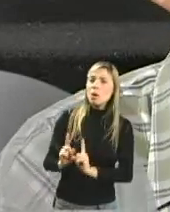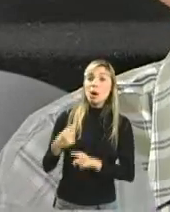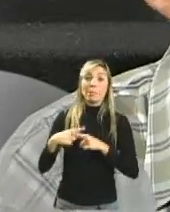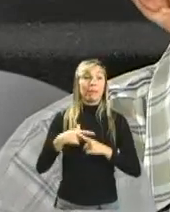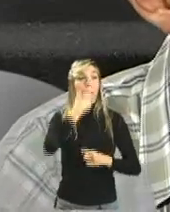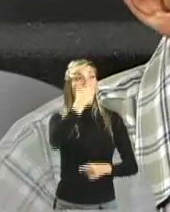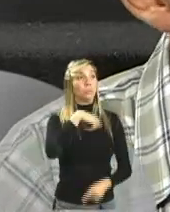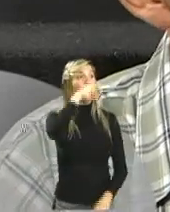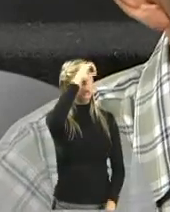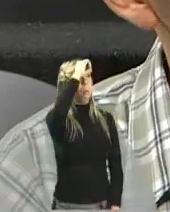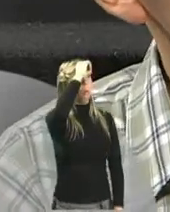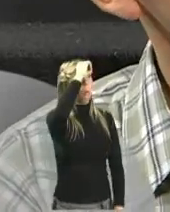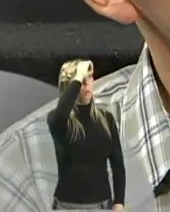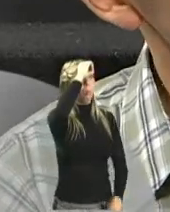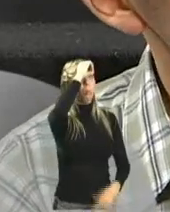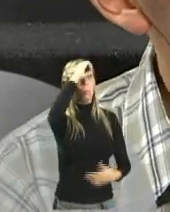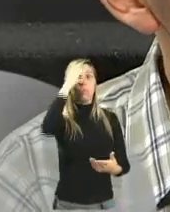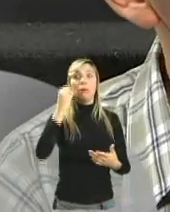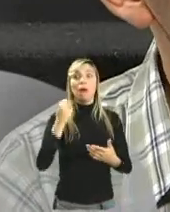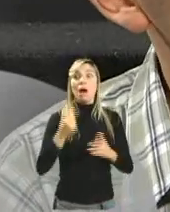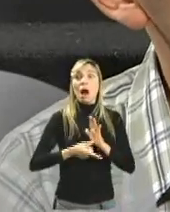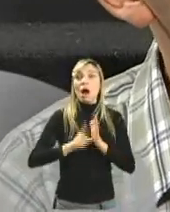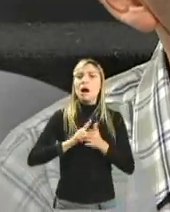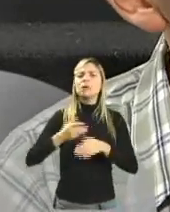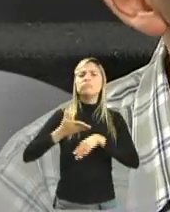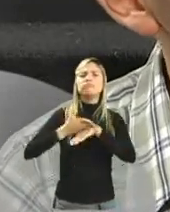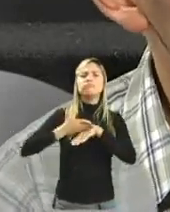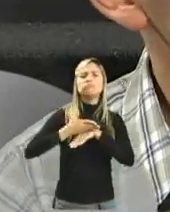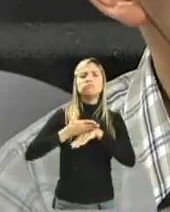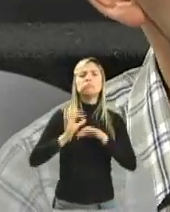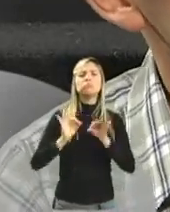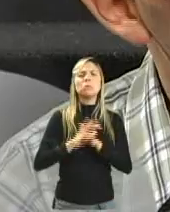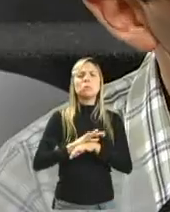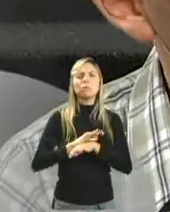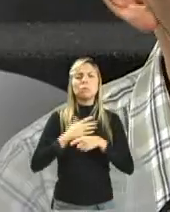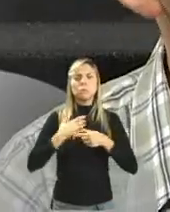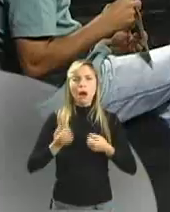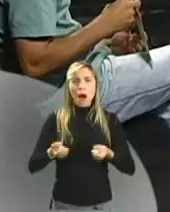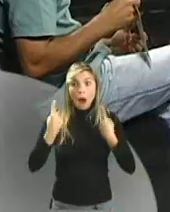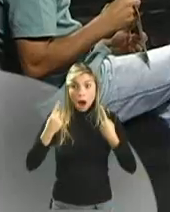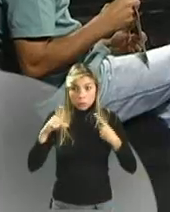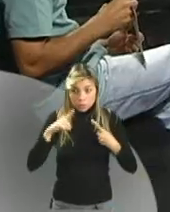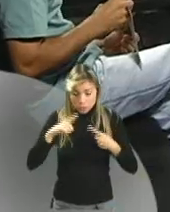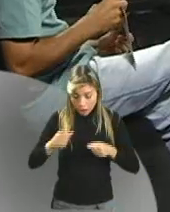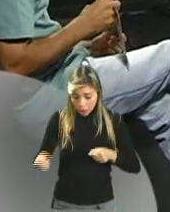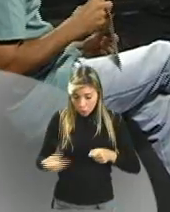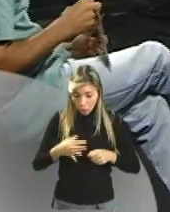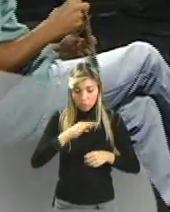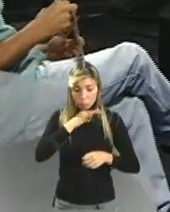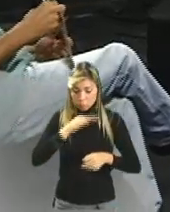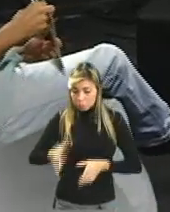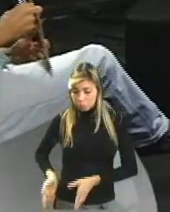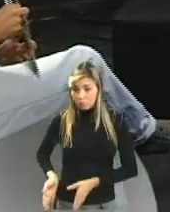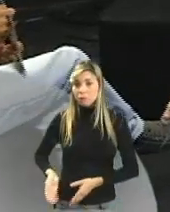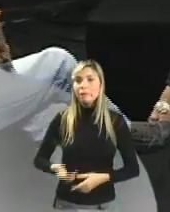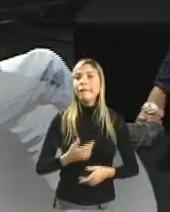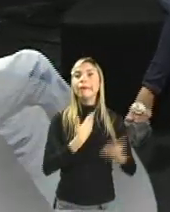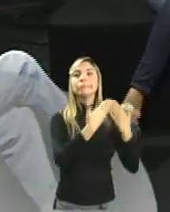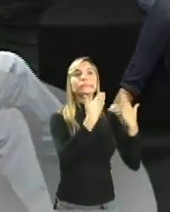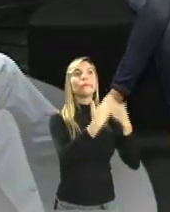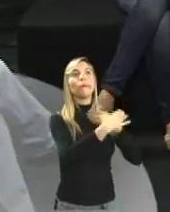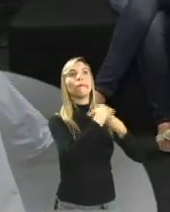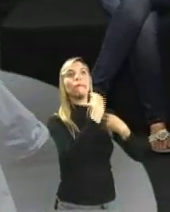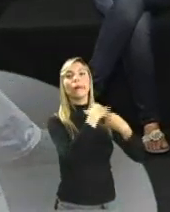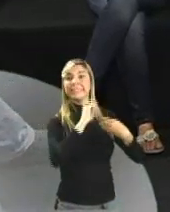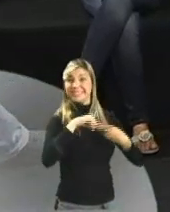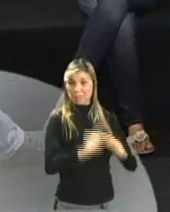situação de sair da cirurgia e descobrir que ele está com uma bolsa e ele vai fazer uso dela o resto da vida. Né? E aí joga para o psicólogo,